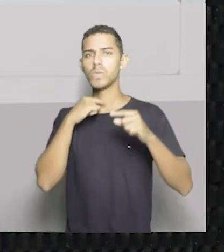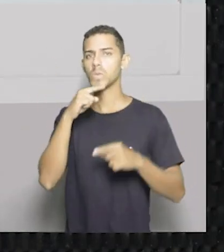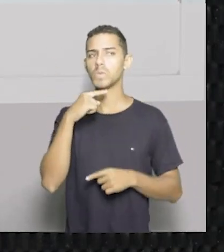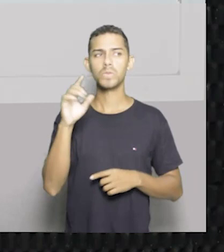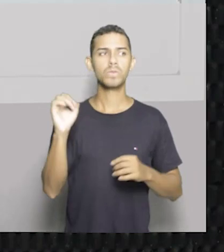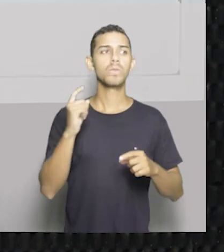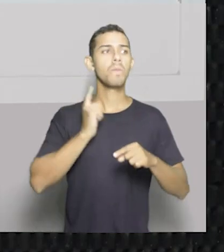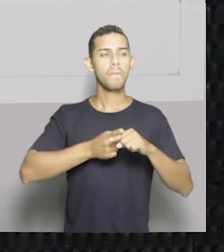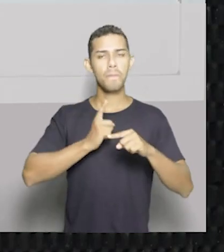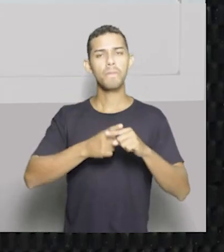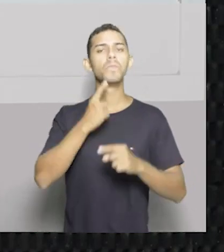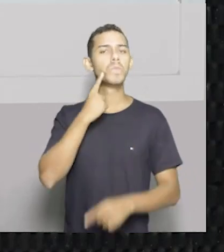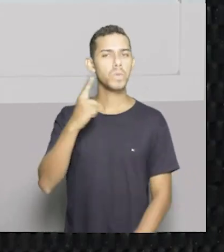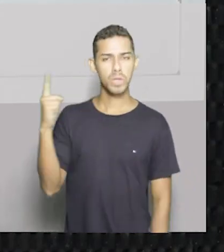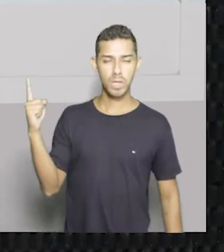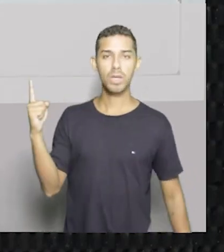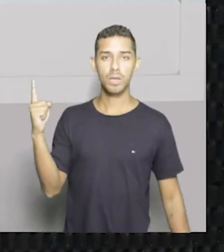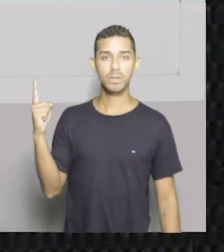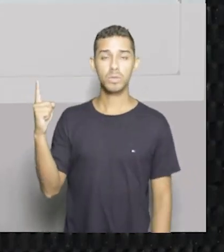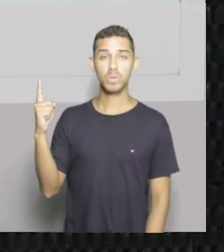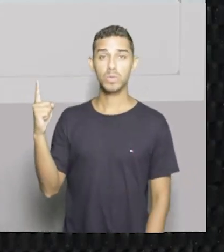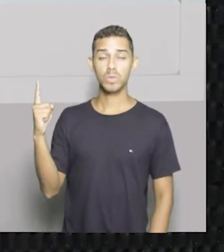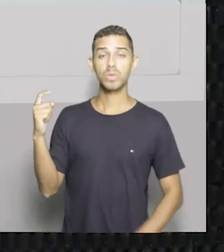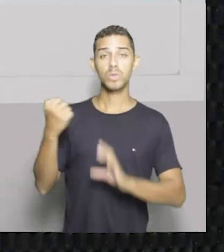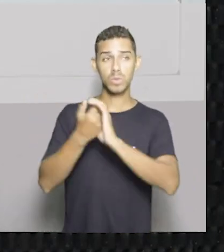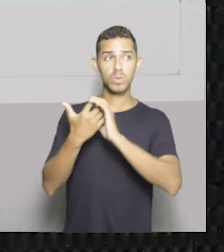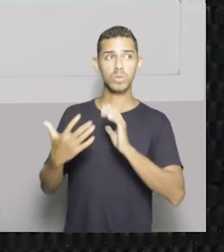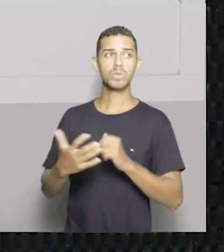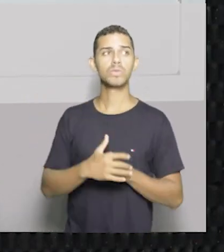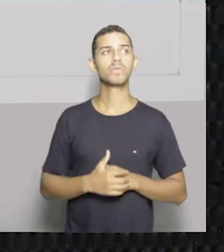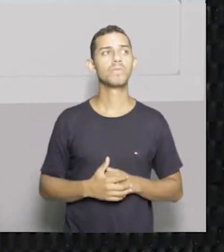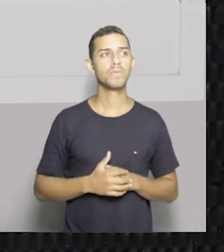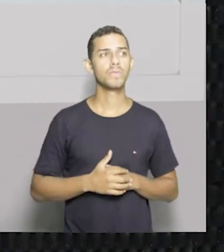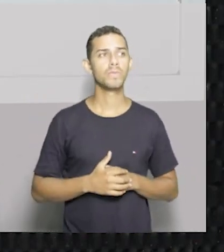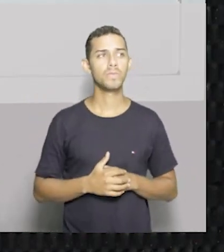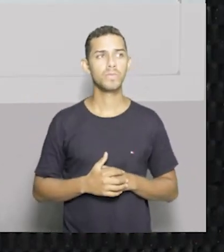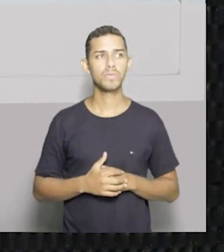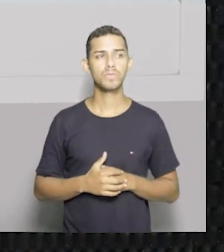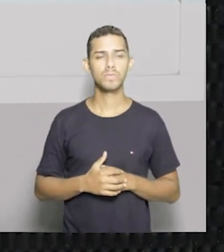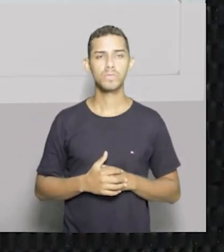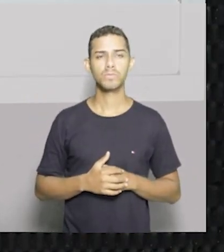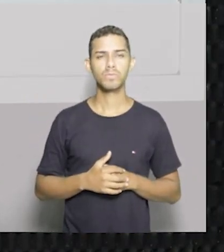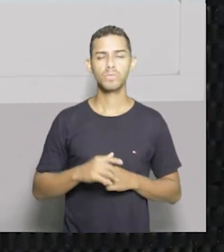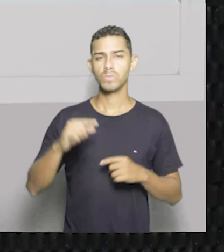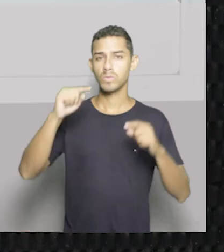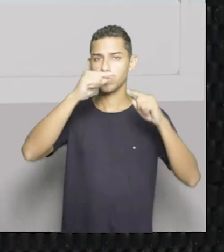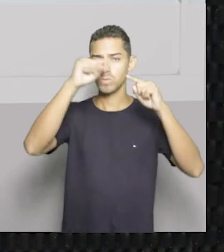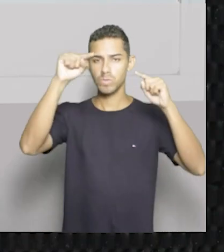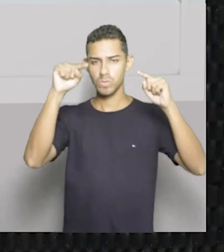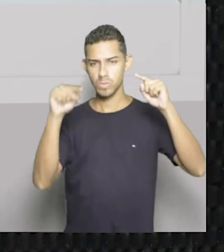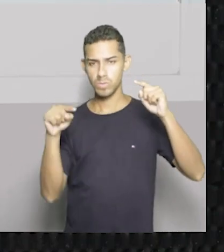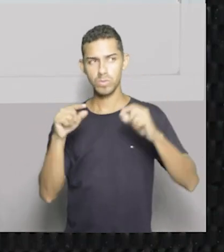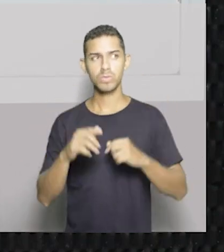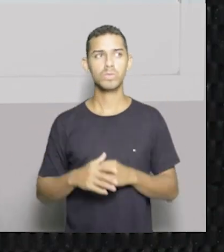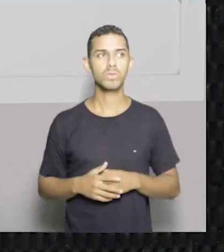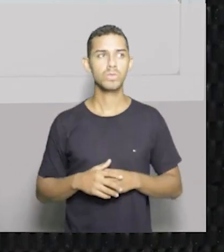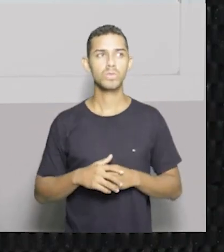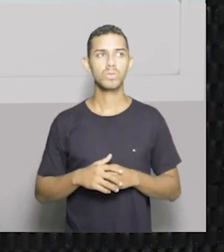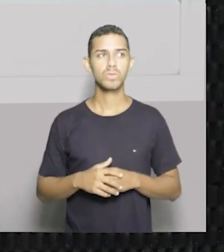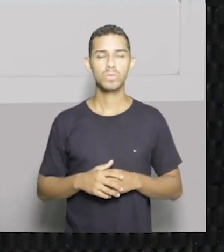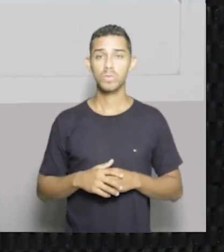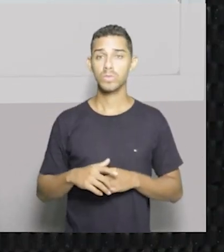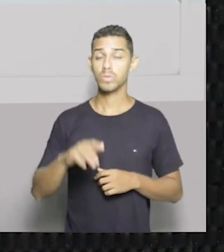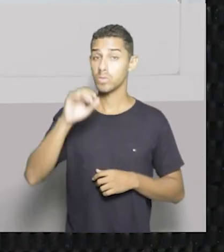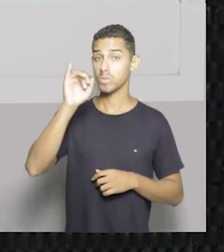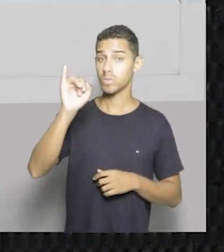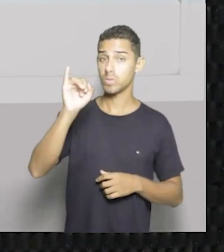voltímetro exatamente por causa dessa característica. Aí ela desce aqui, ó, desce para cá, I.